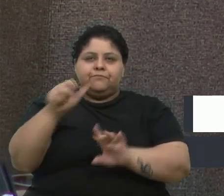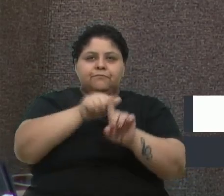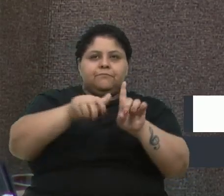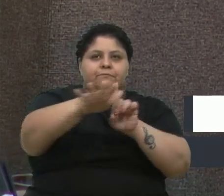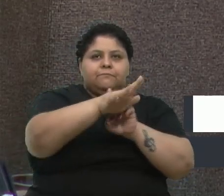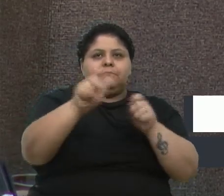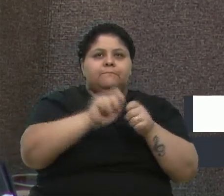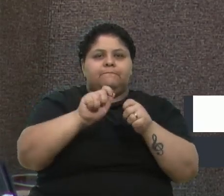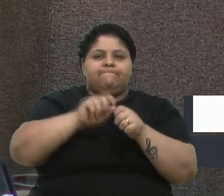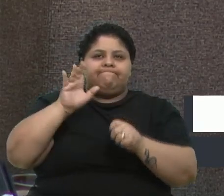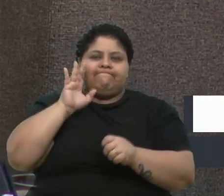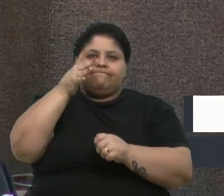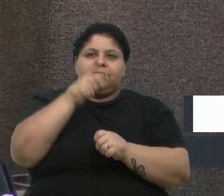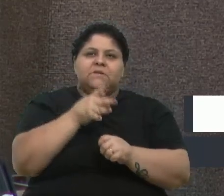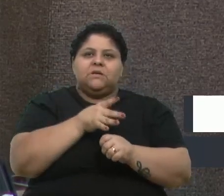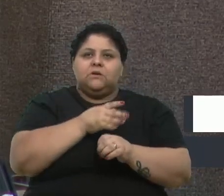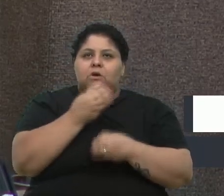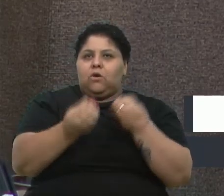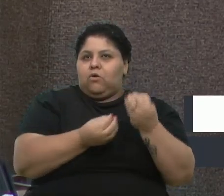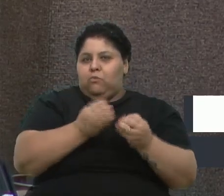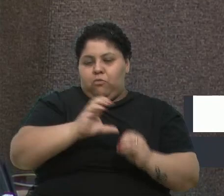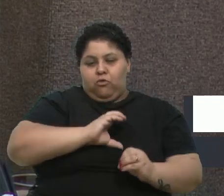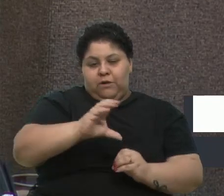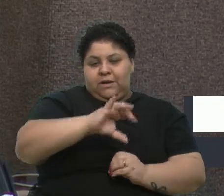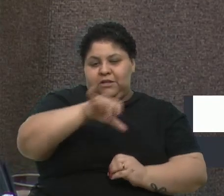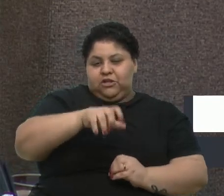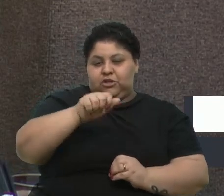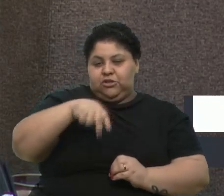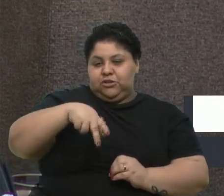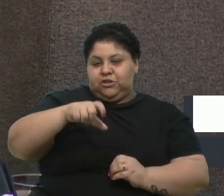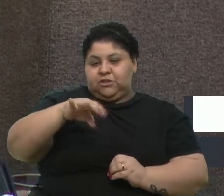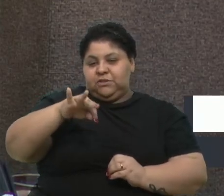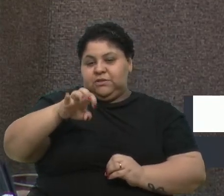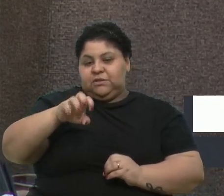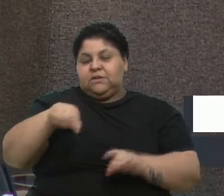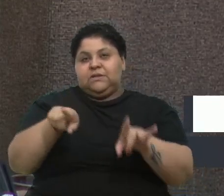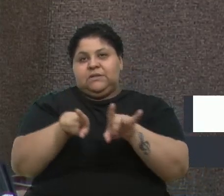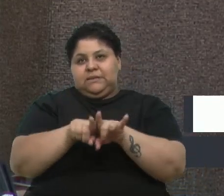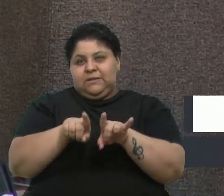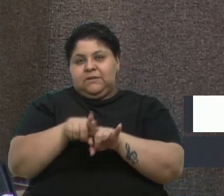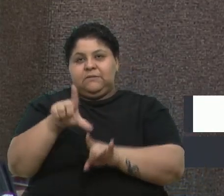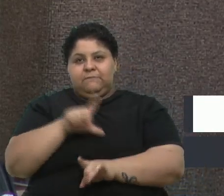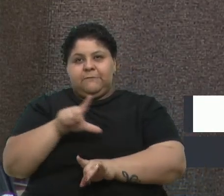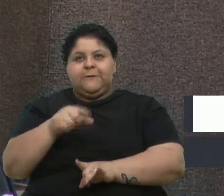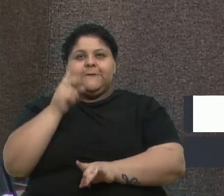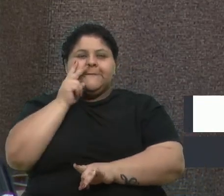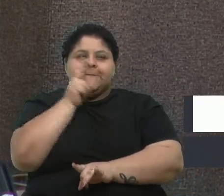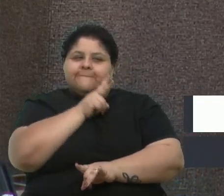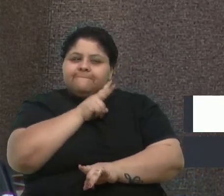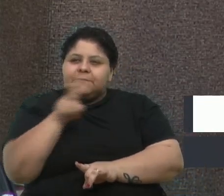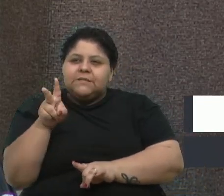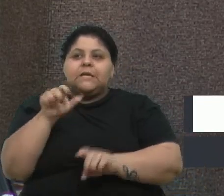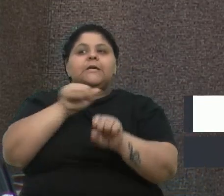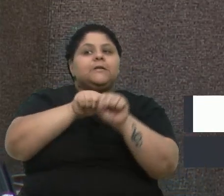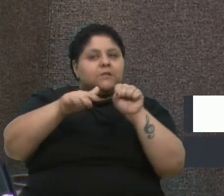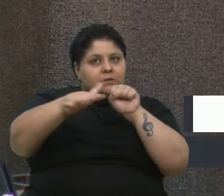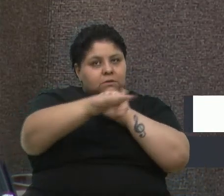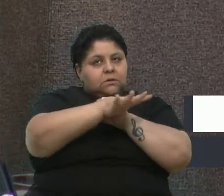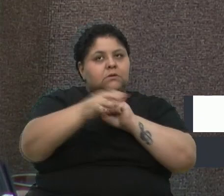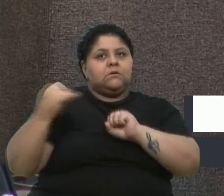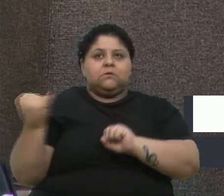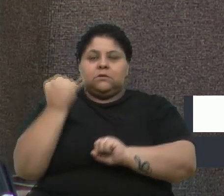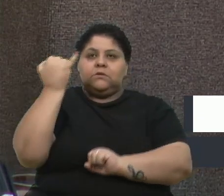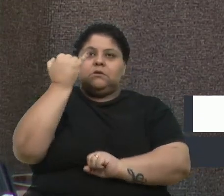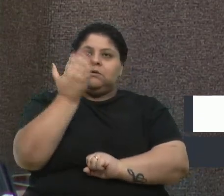uma rede, como o senhor bem falou, coordenada pela Janete Tavares, e que também tem a visão social da importância da alimentação para as